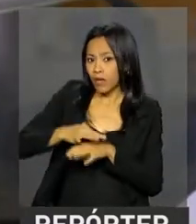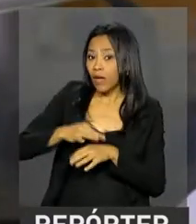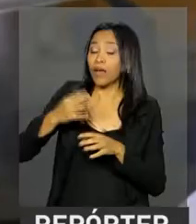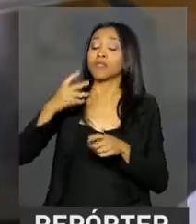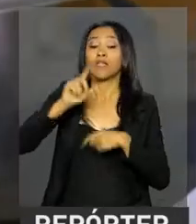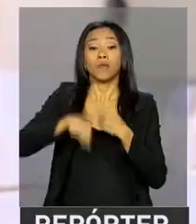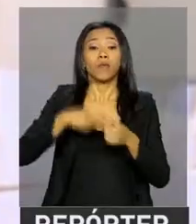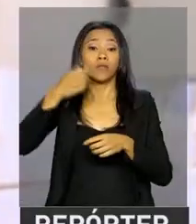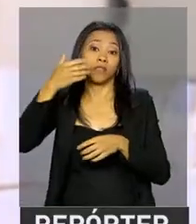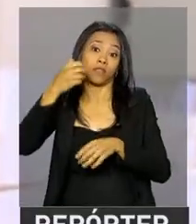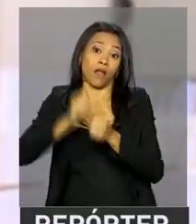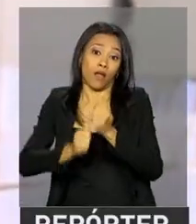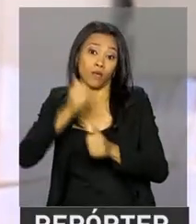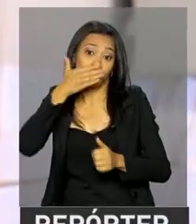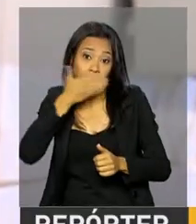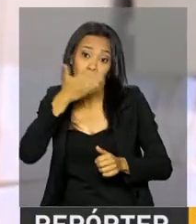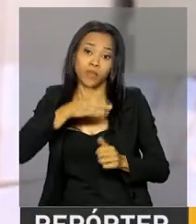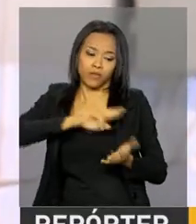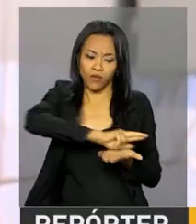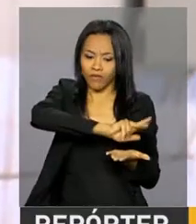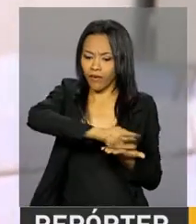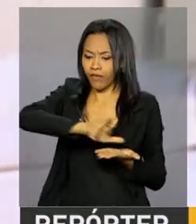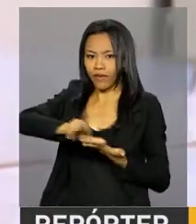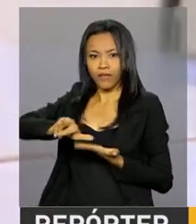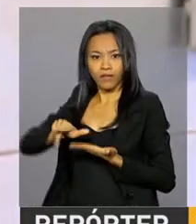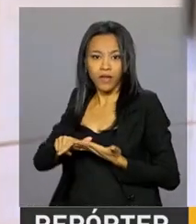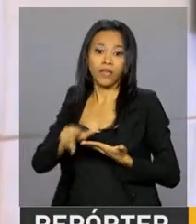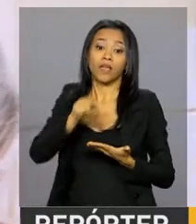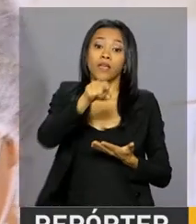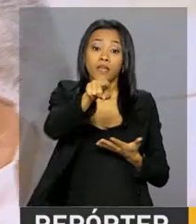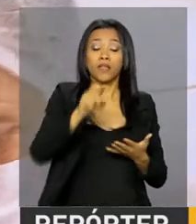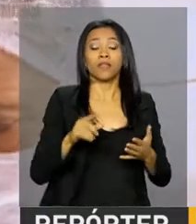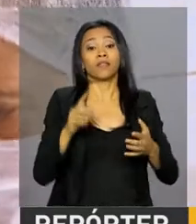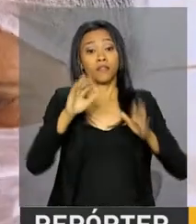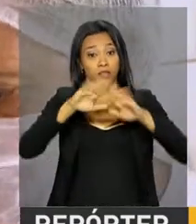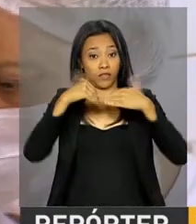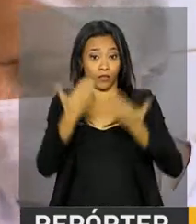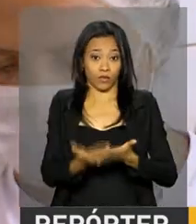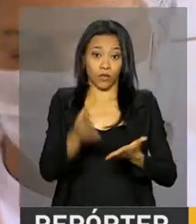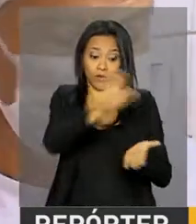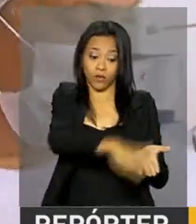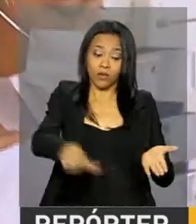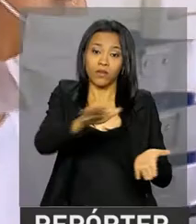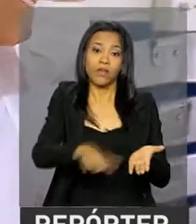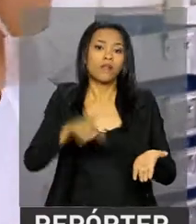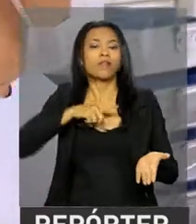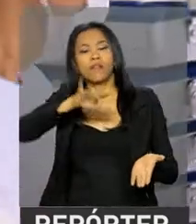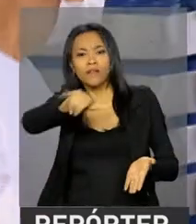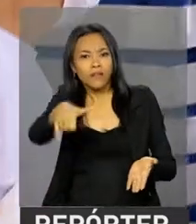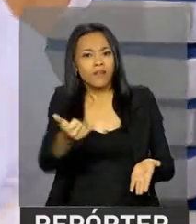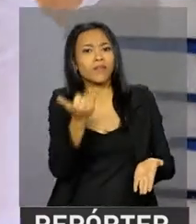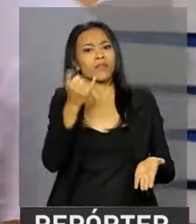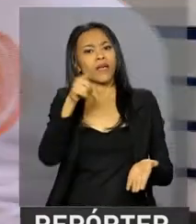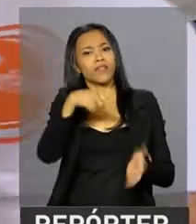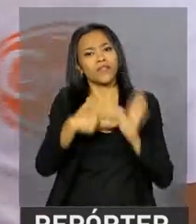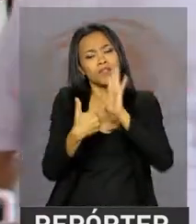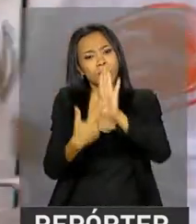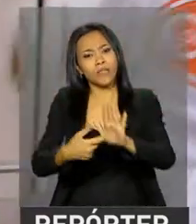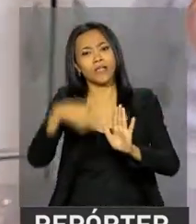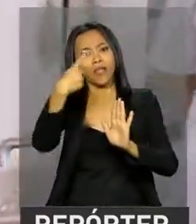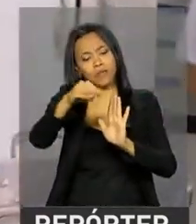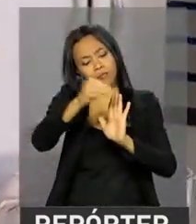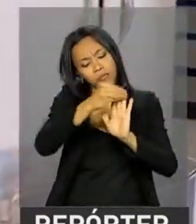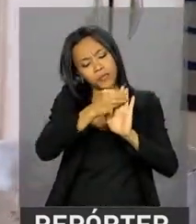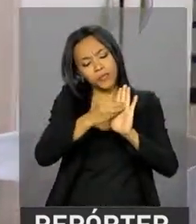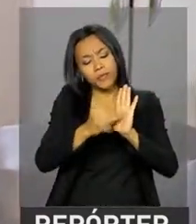arroz doce. E as merendeiras de escolas públicas de educação básica de todo o país vão ter a oportunidade de apresentarem suas receitas